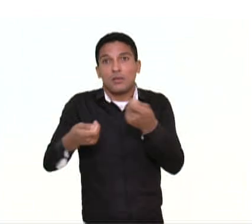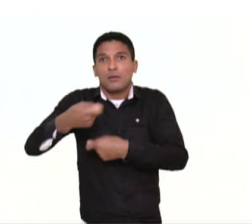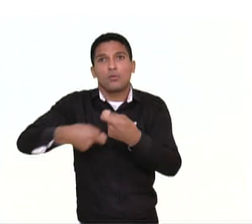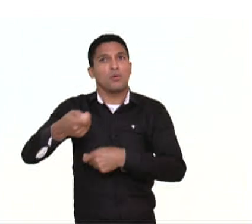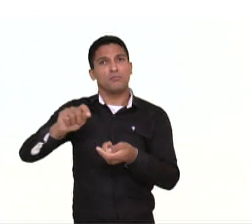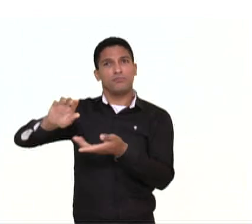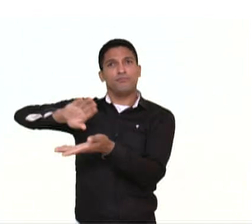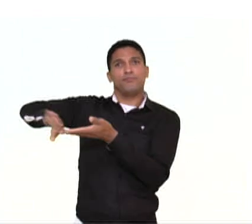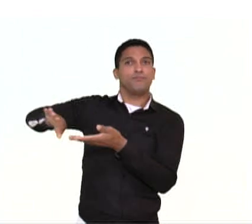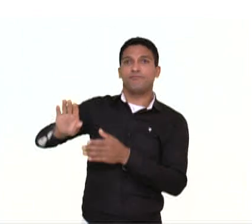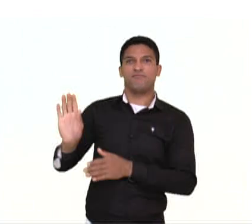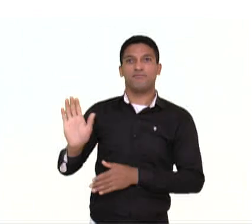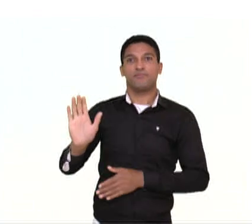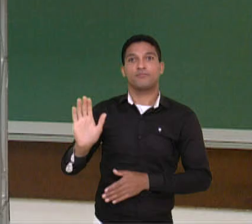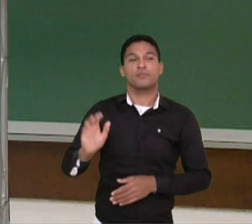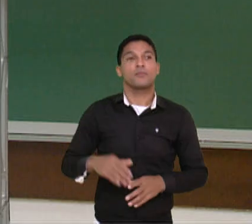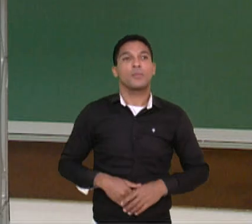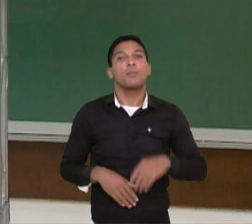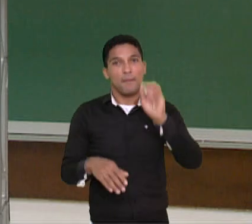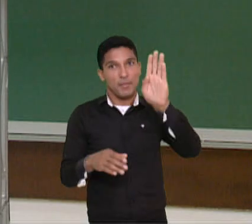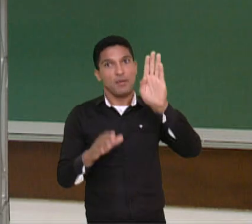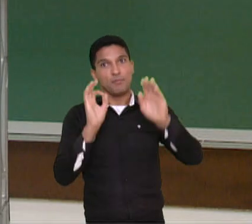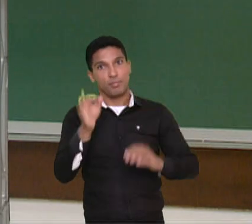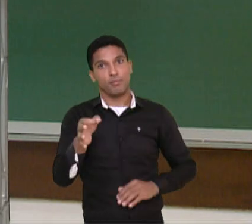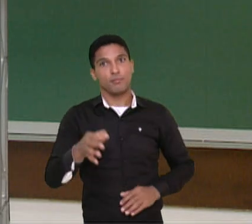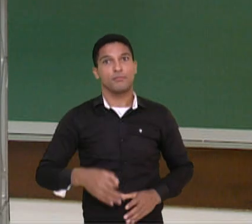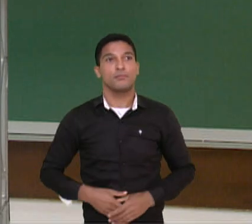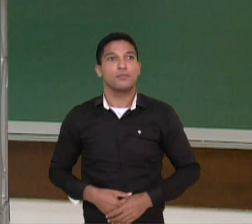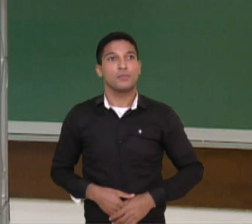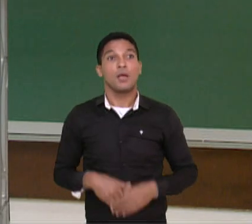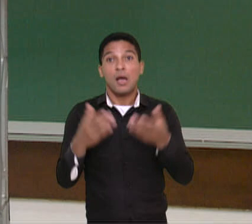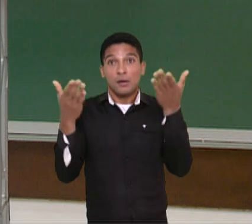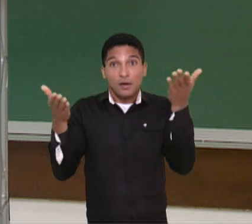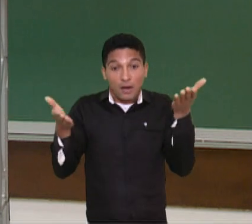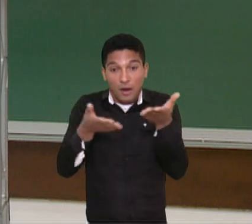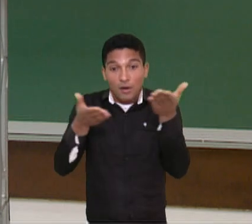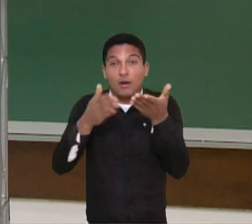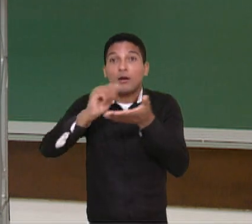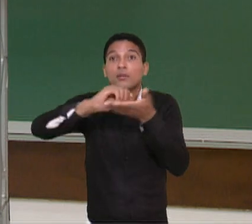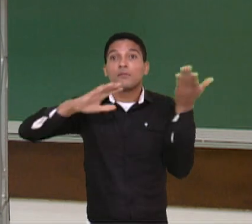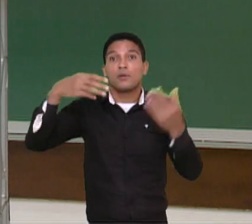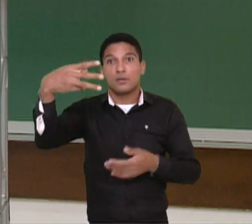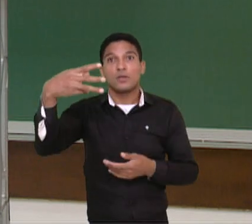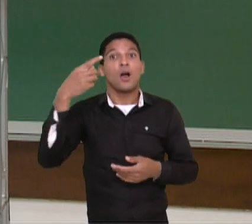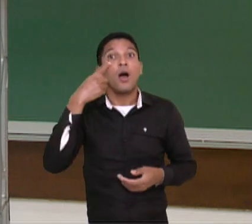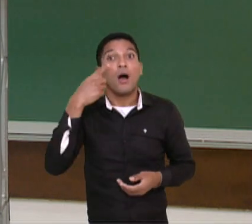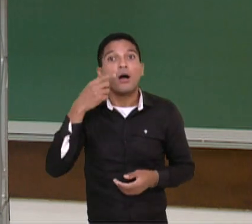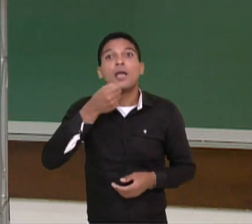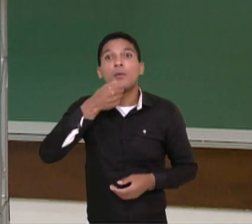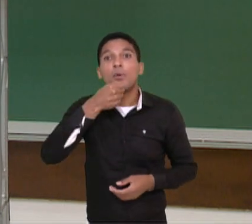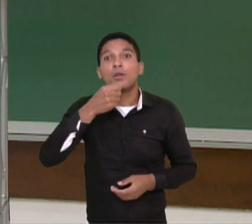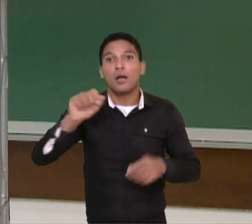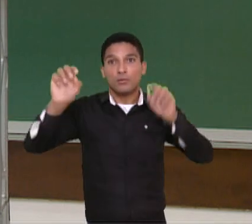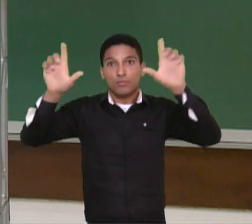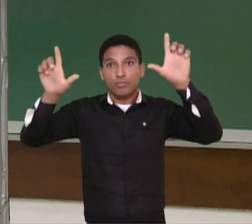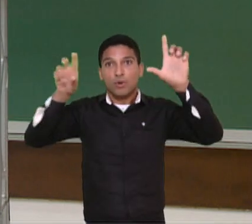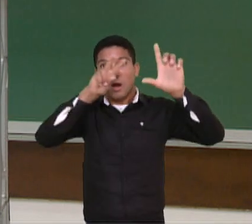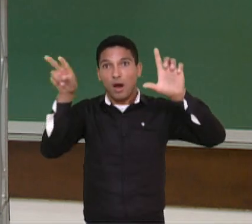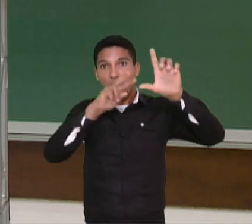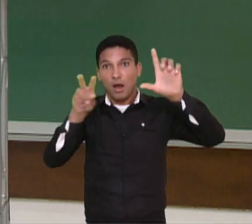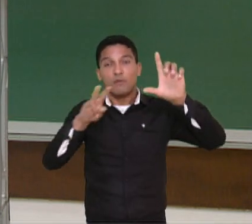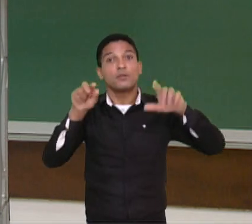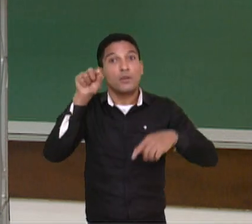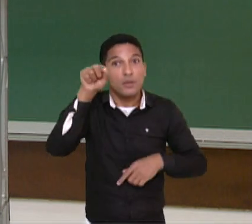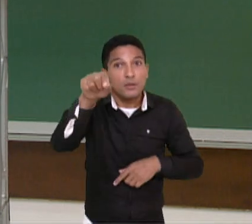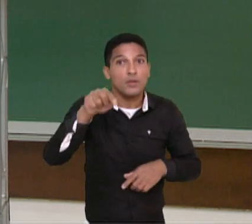só, agora nós temos mais uma atividade, a atividade 3. Releia um trecho da reportagem. Quando essas situações